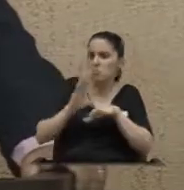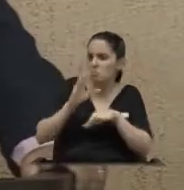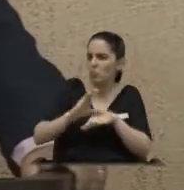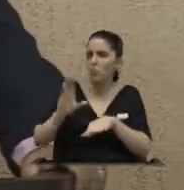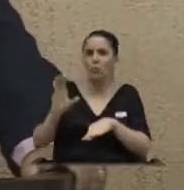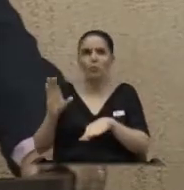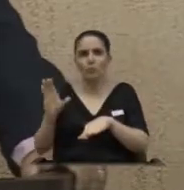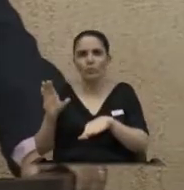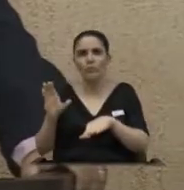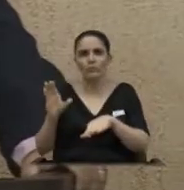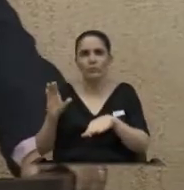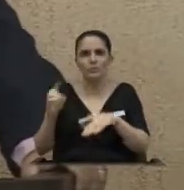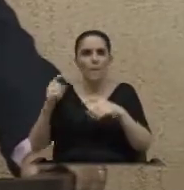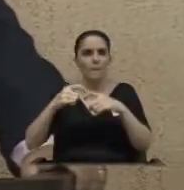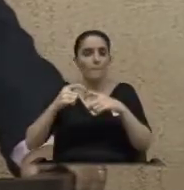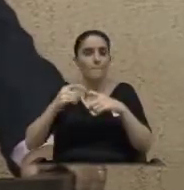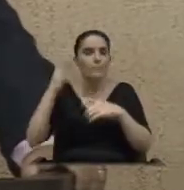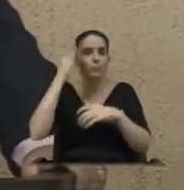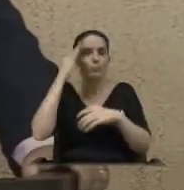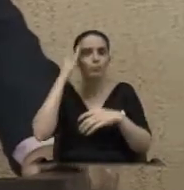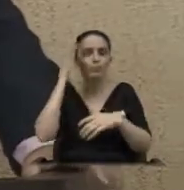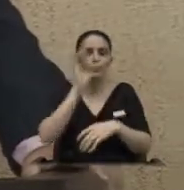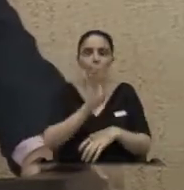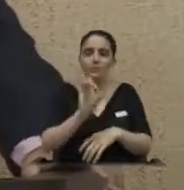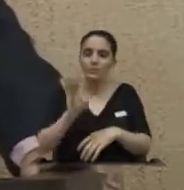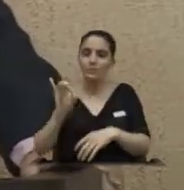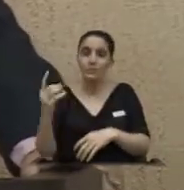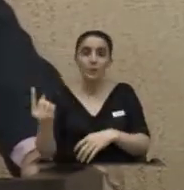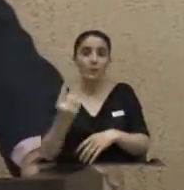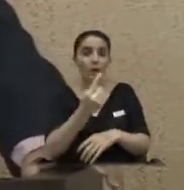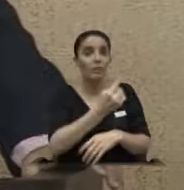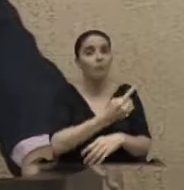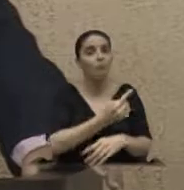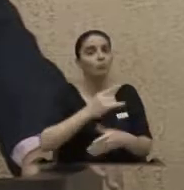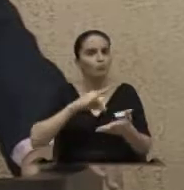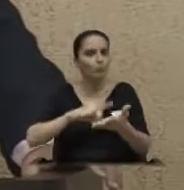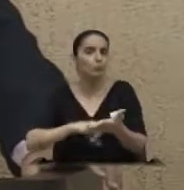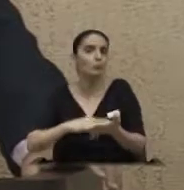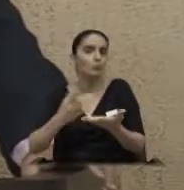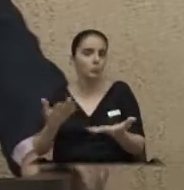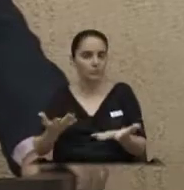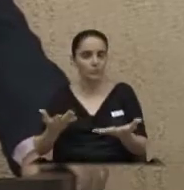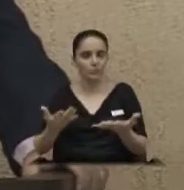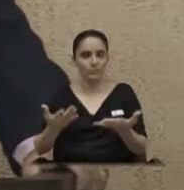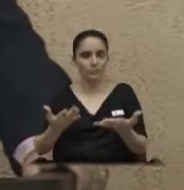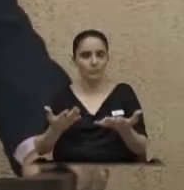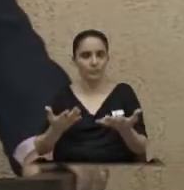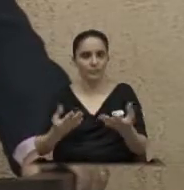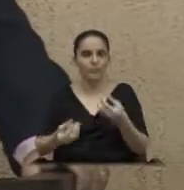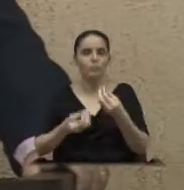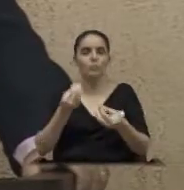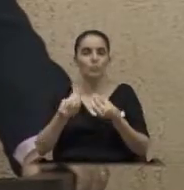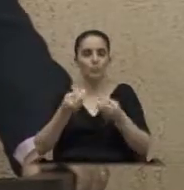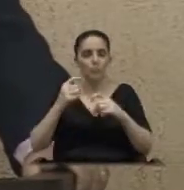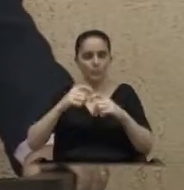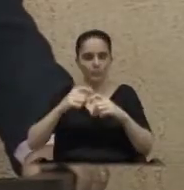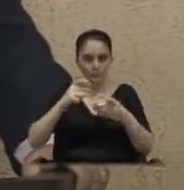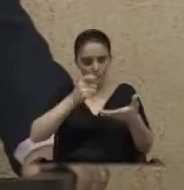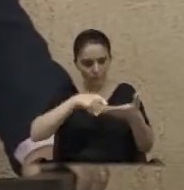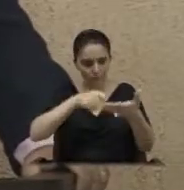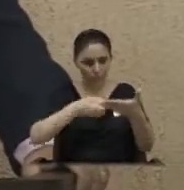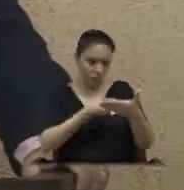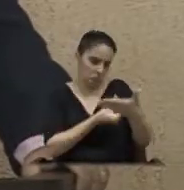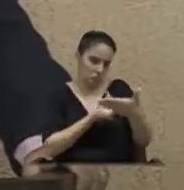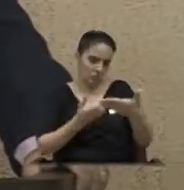ele já sabe a necessidade de cada um a partir do laudo dele. Então, aí o que ele faria? Já falou, aqui vai precisar de